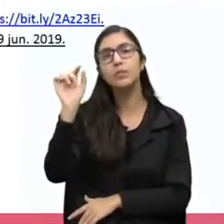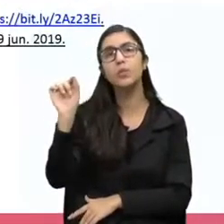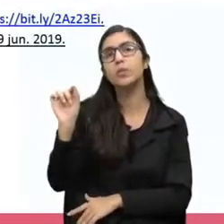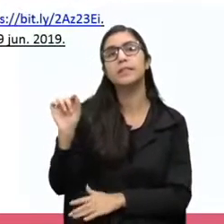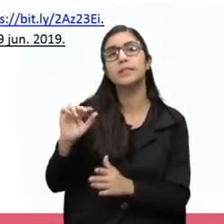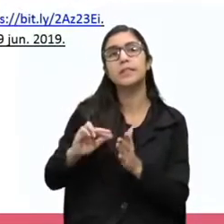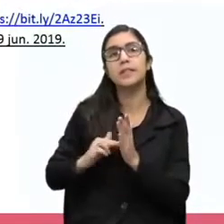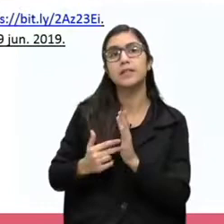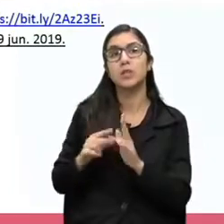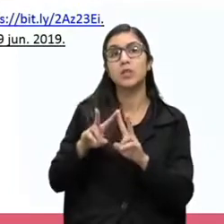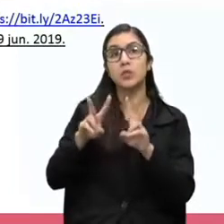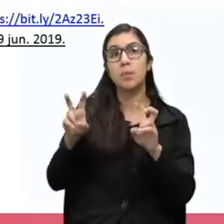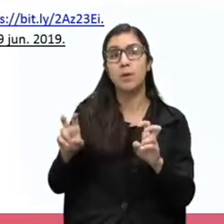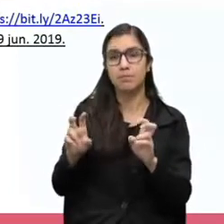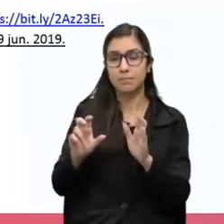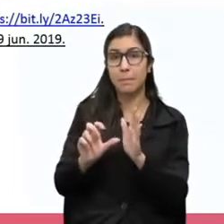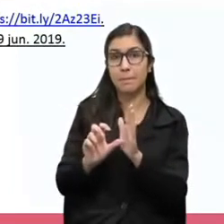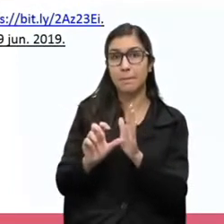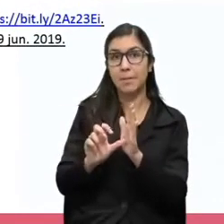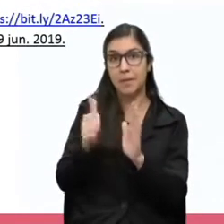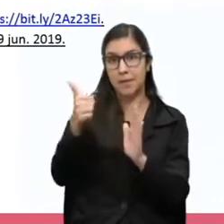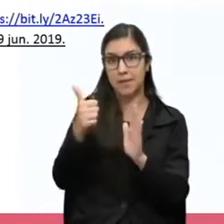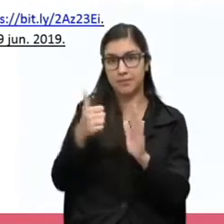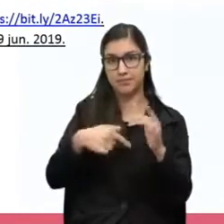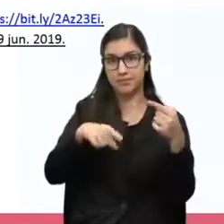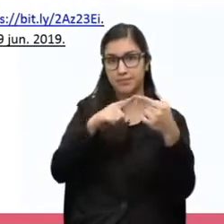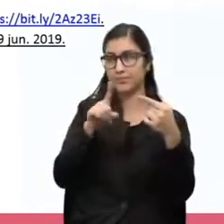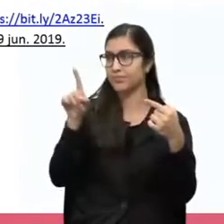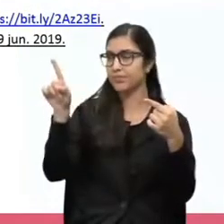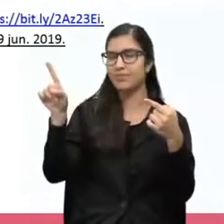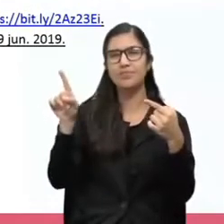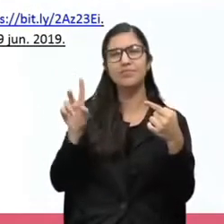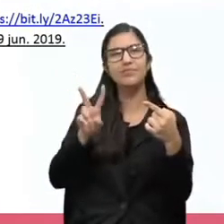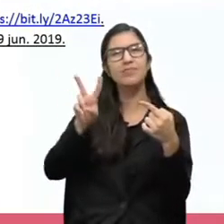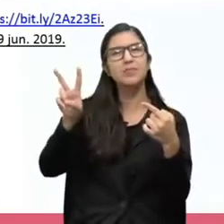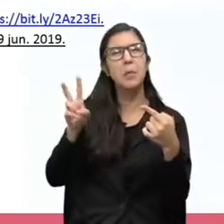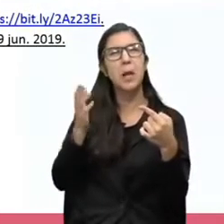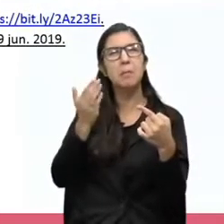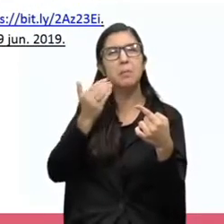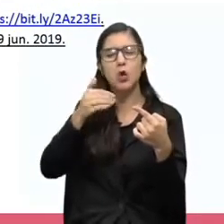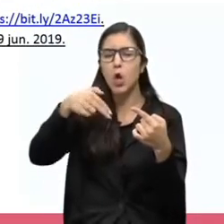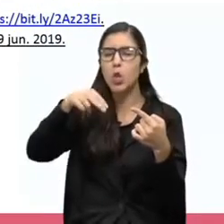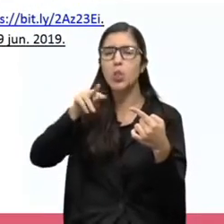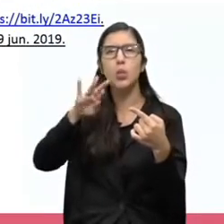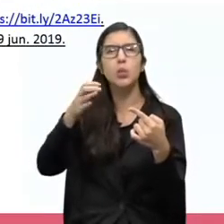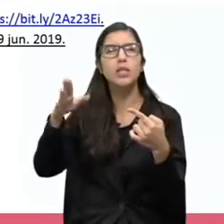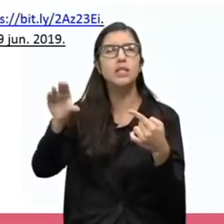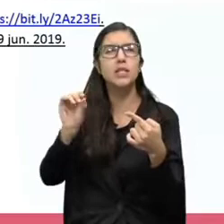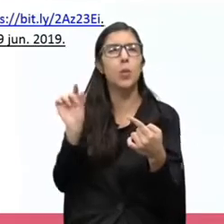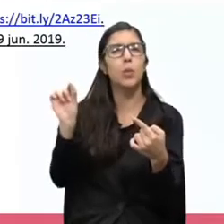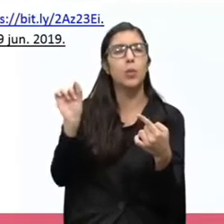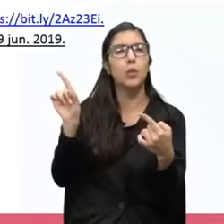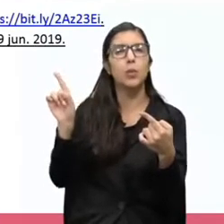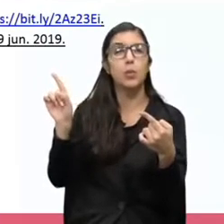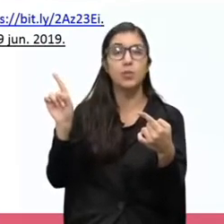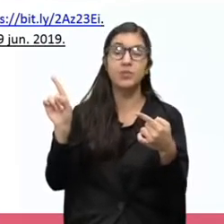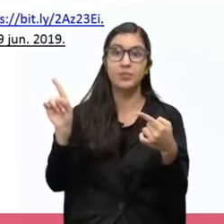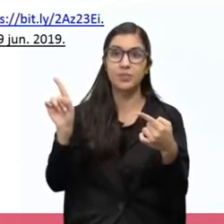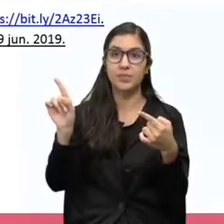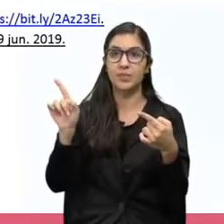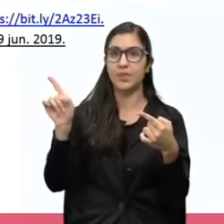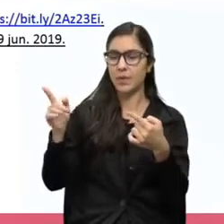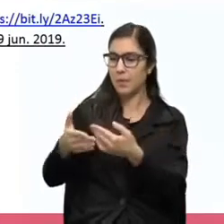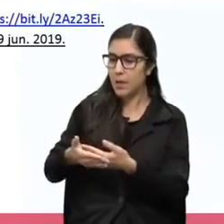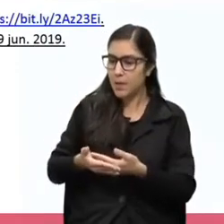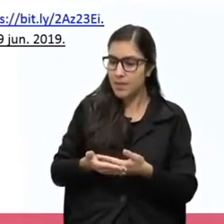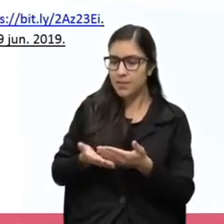Dijk fala sobre a primeira abordagem dele. Nutrição. Olha que gracinha, um bebezinho num processo de